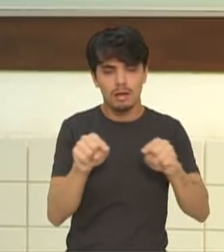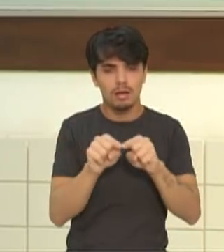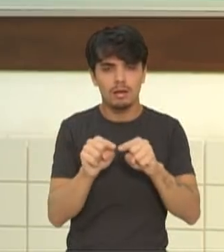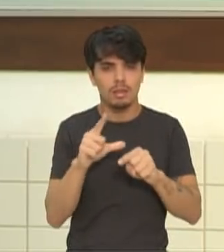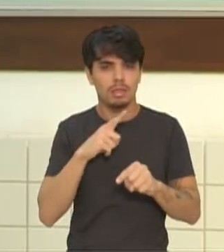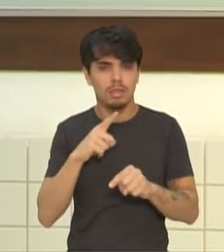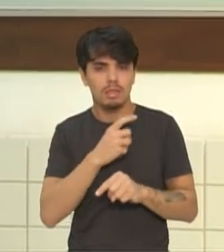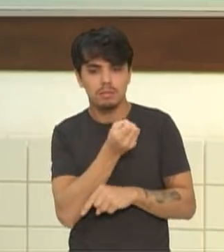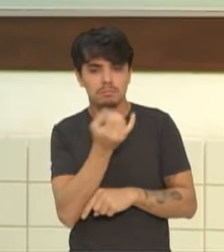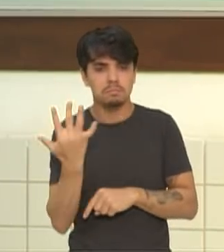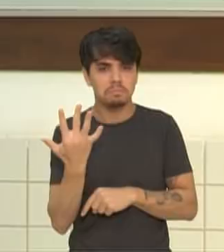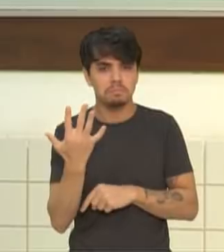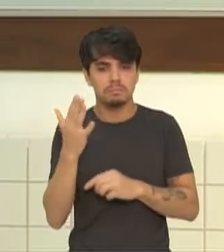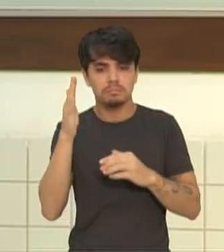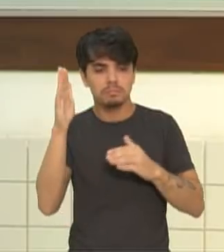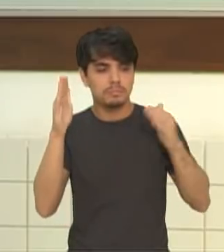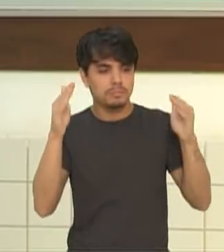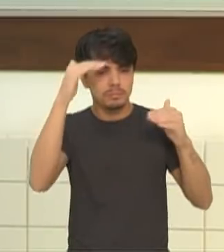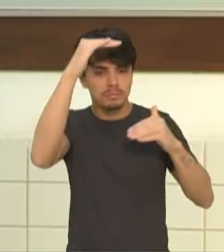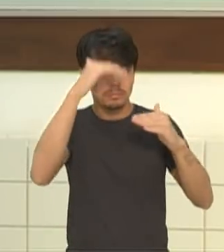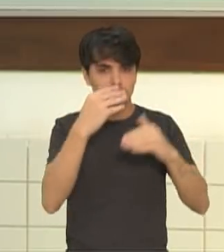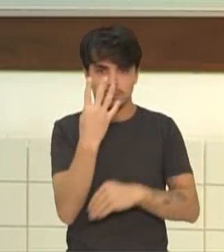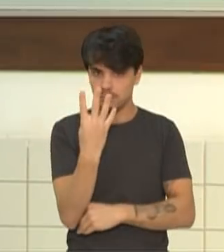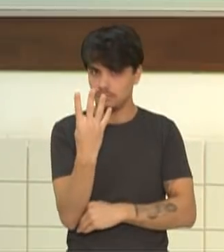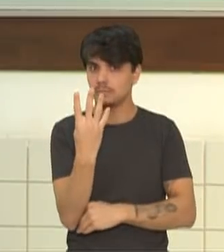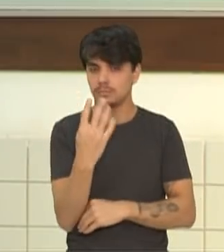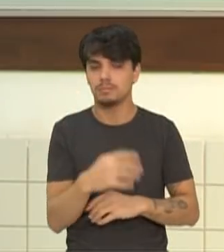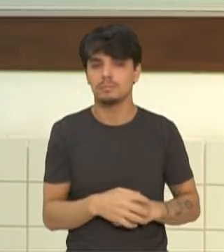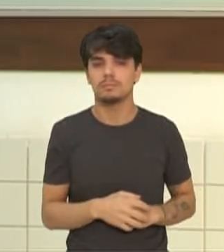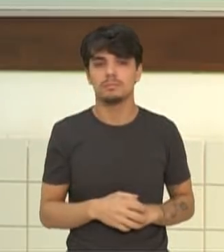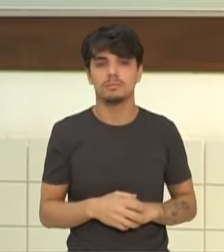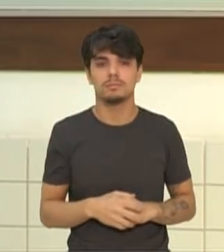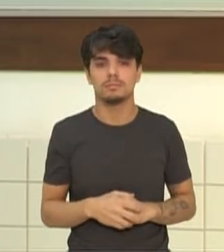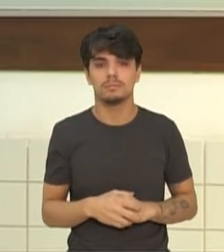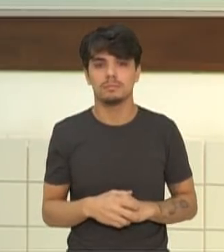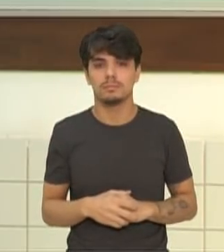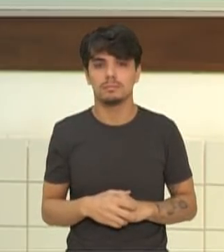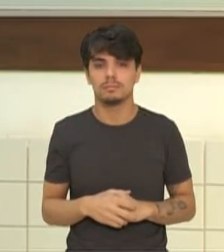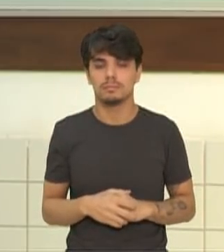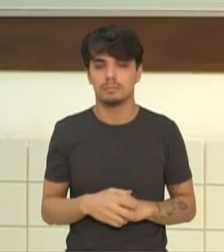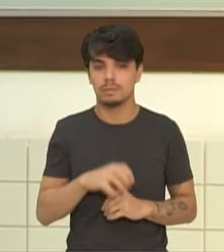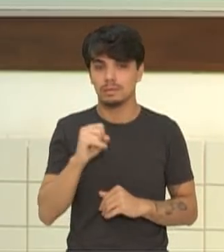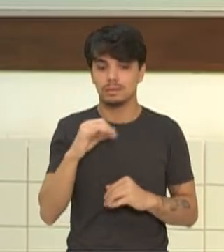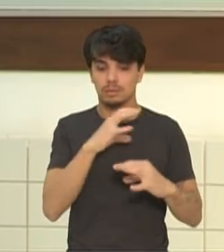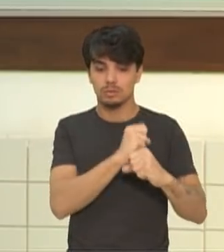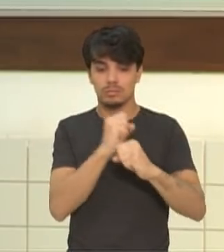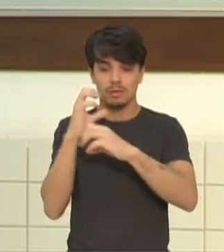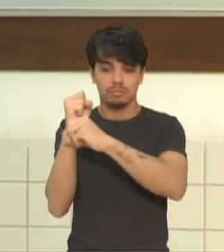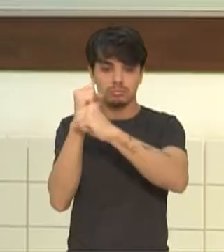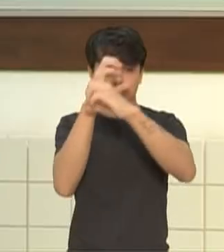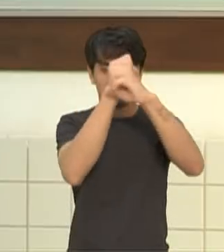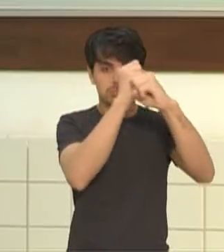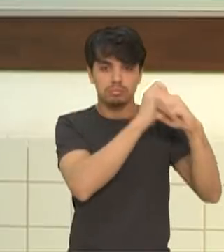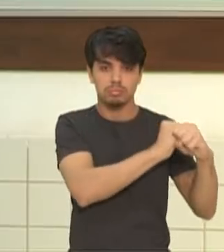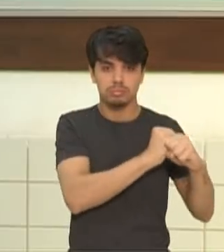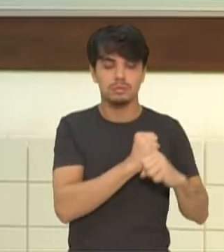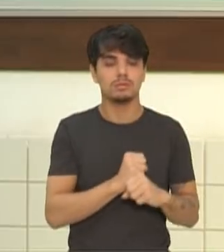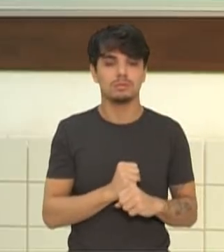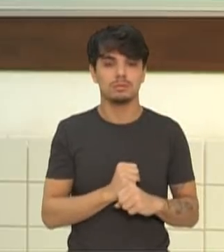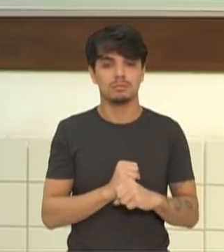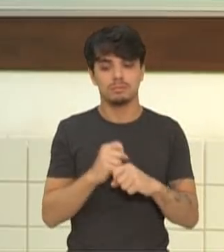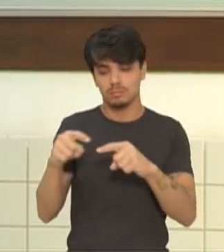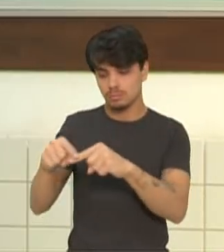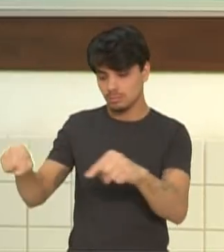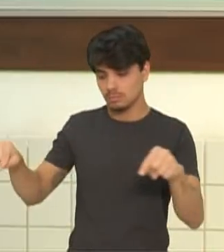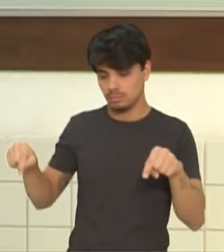tem quantos lados? 4 lados, Então, se a gente somar os 4 lados, do terreno vai dar